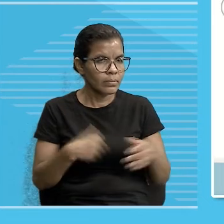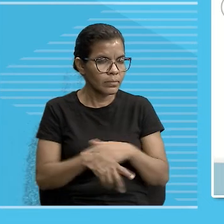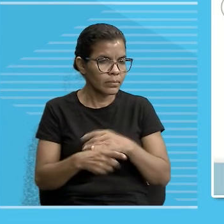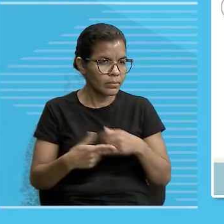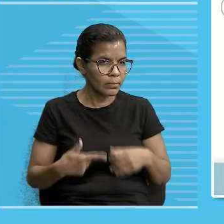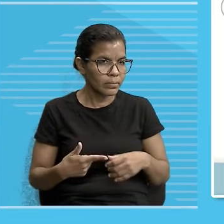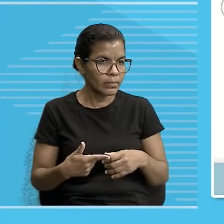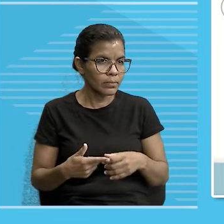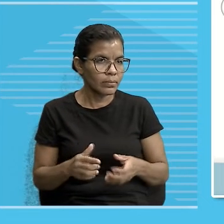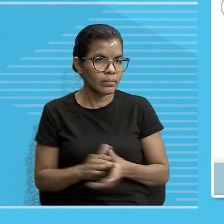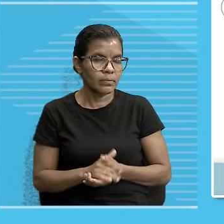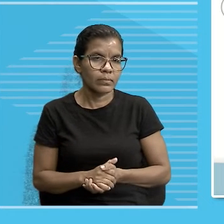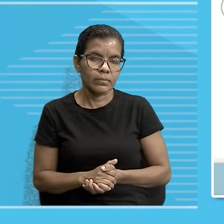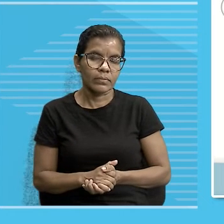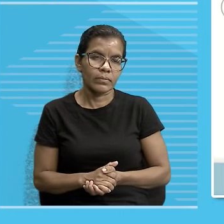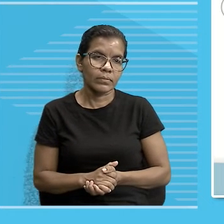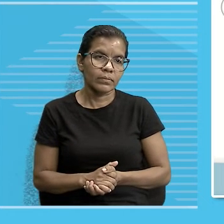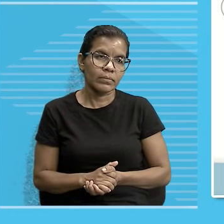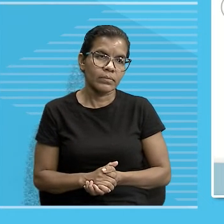E aí?